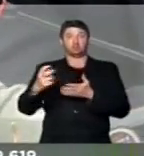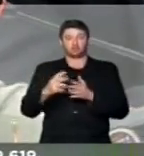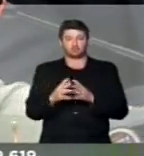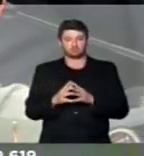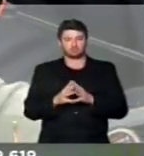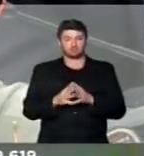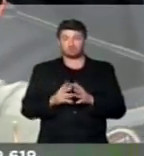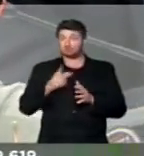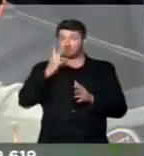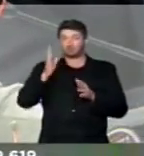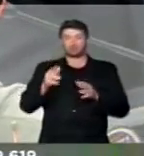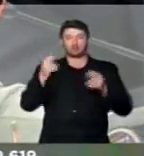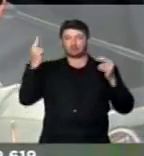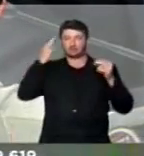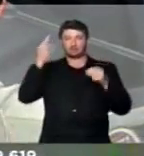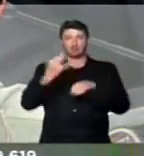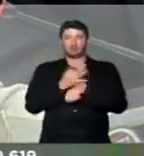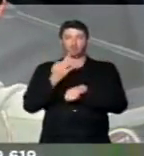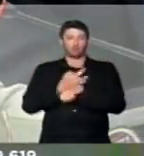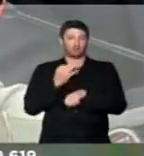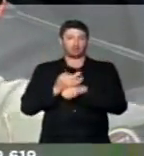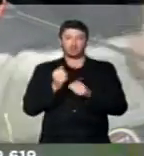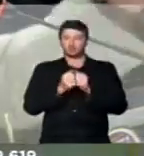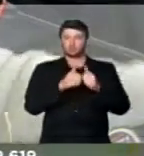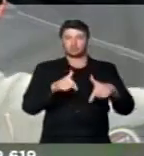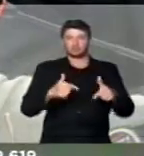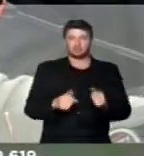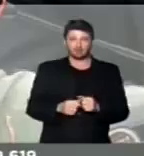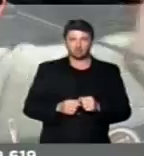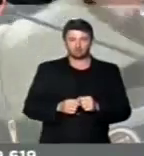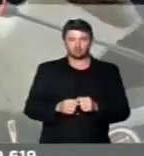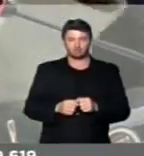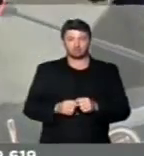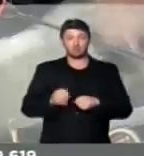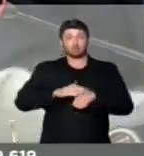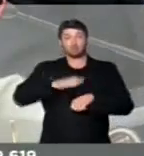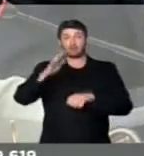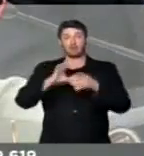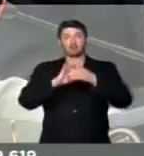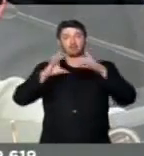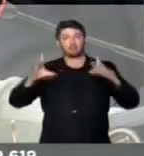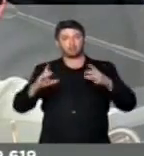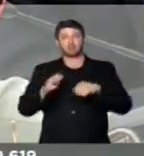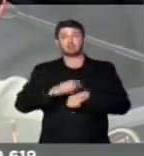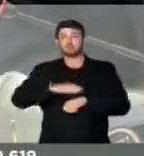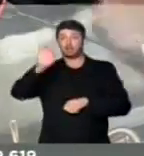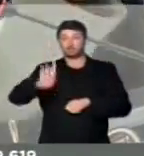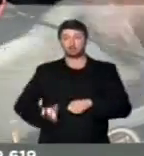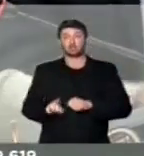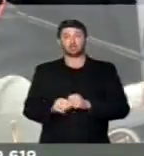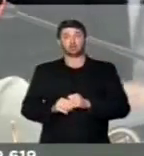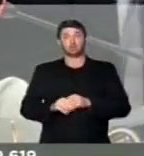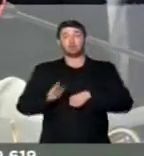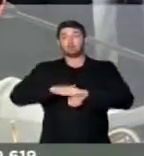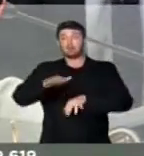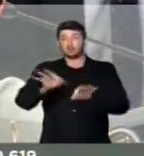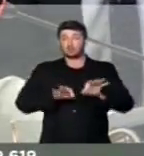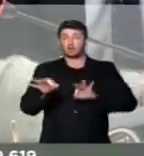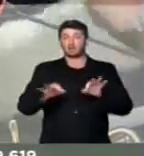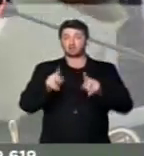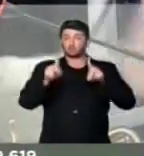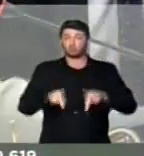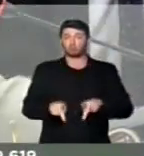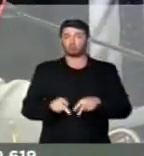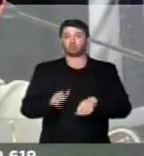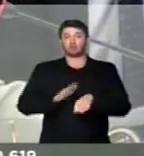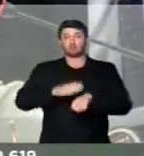impeachment, disse que não dá para segurar junto aos trabalhadores. Mais democracia, mais direitos, mais organização do